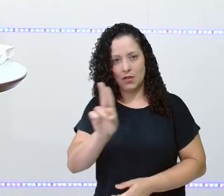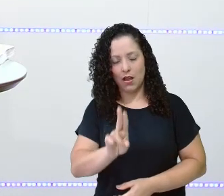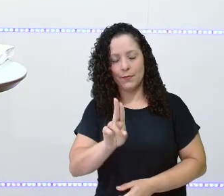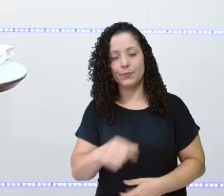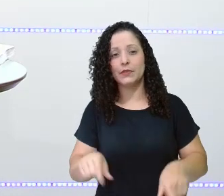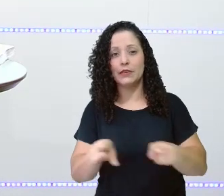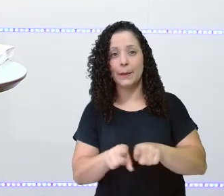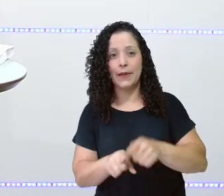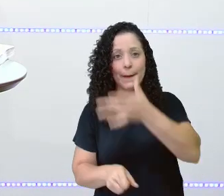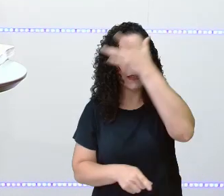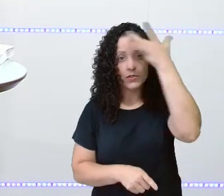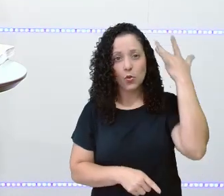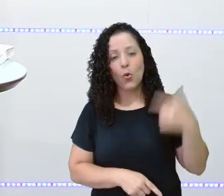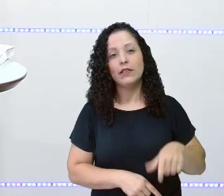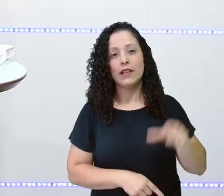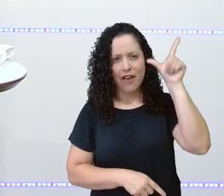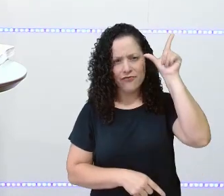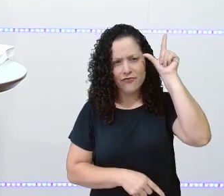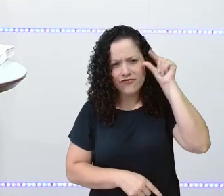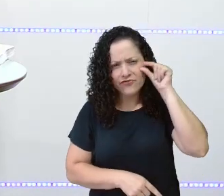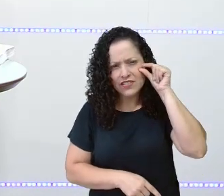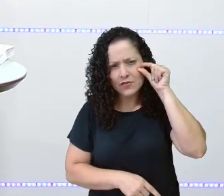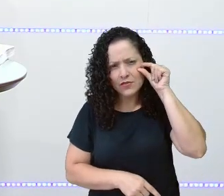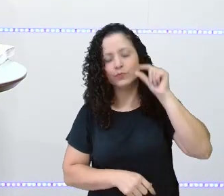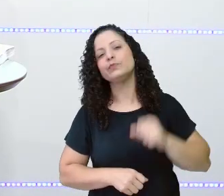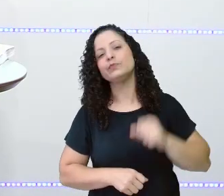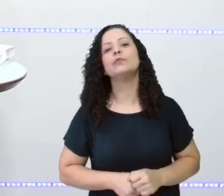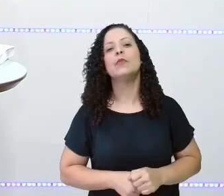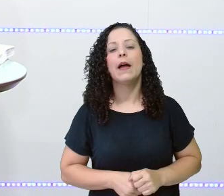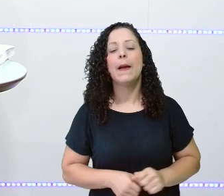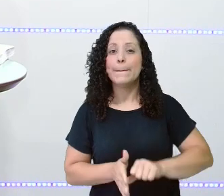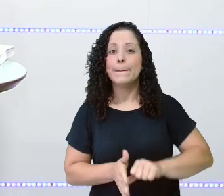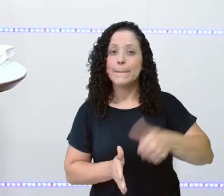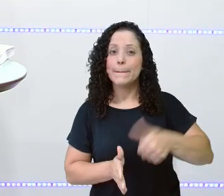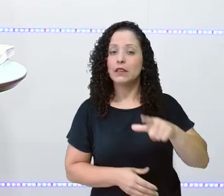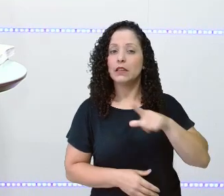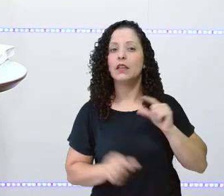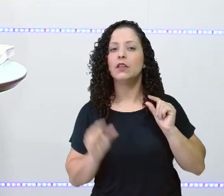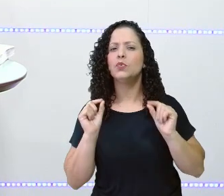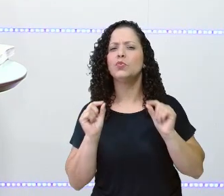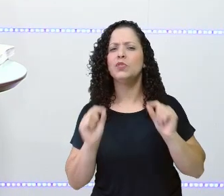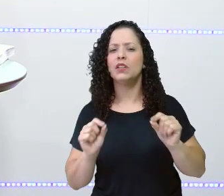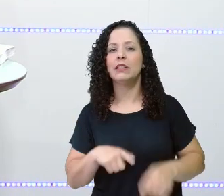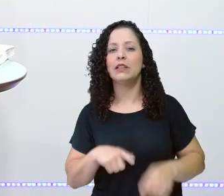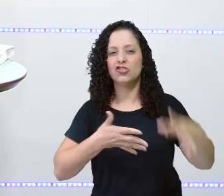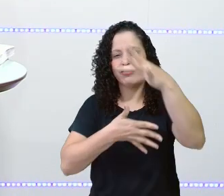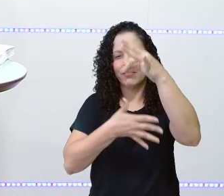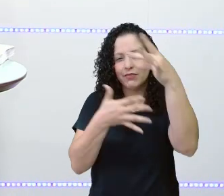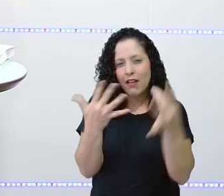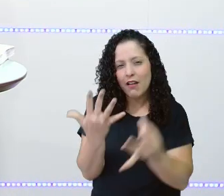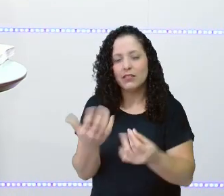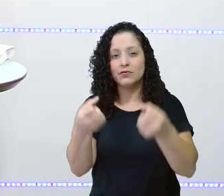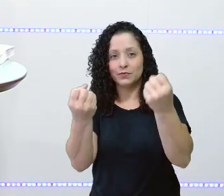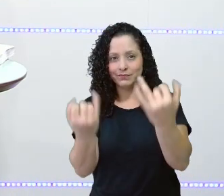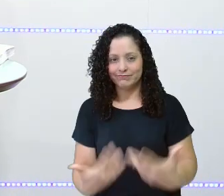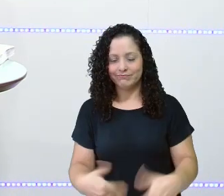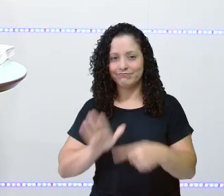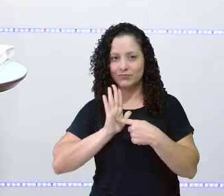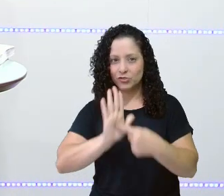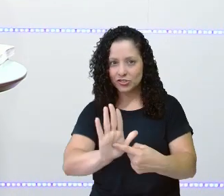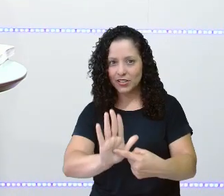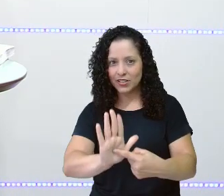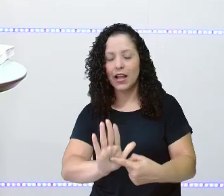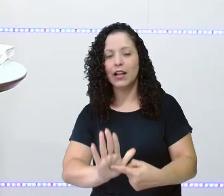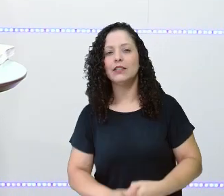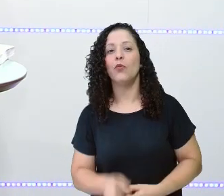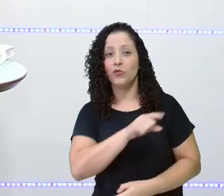a pessoa que tem baixa visão. Então, no nosso primeiro momento, a gente vai falar um pouquinho desses detalhes, a gente vai trazer um pouquinho desses detalhes,